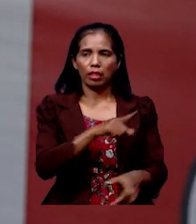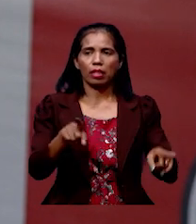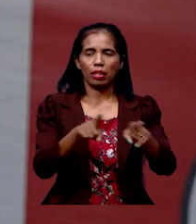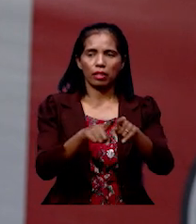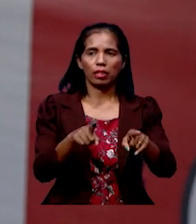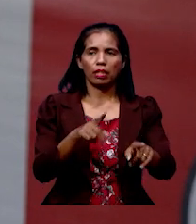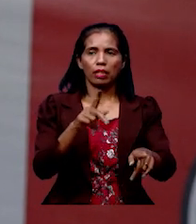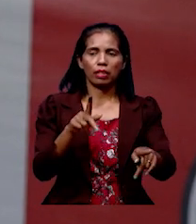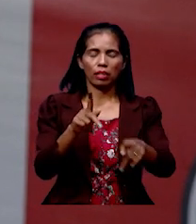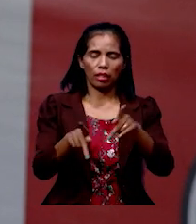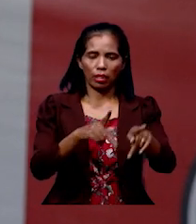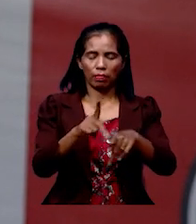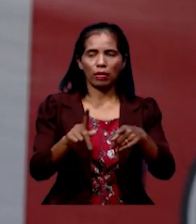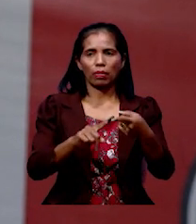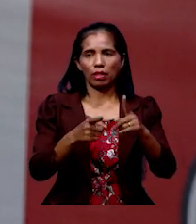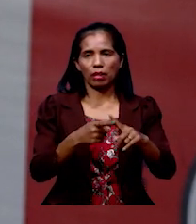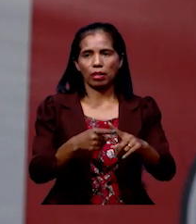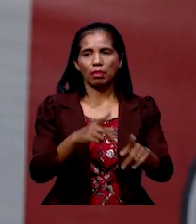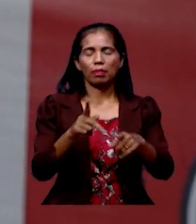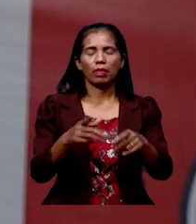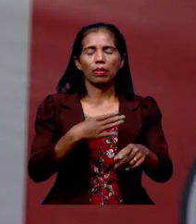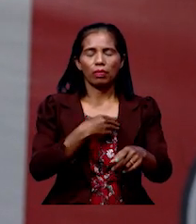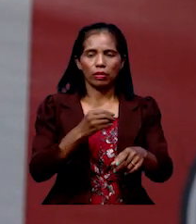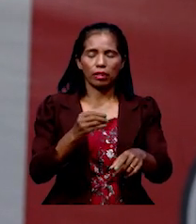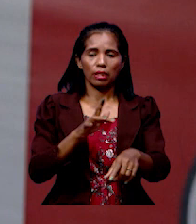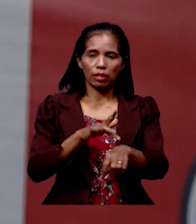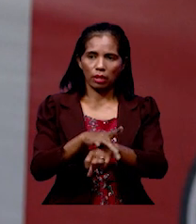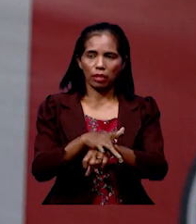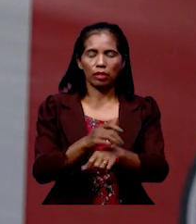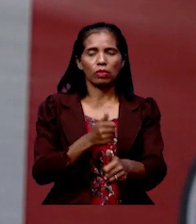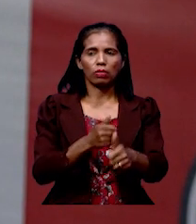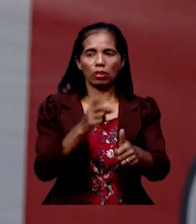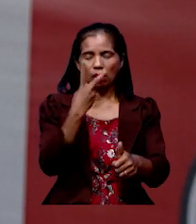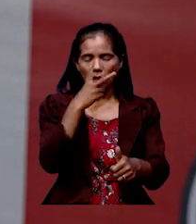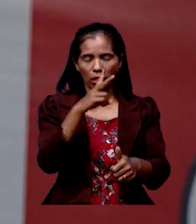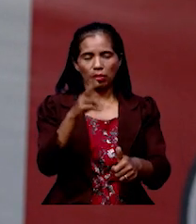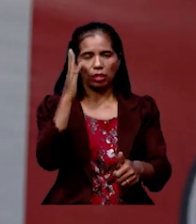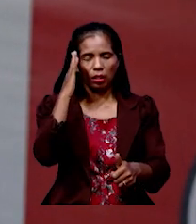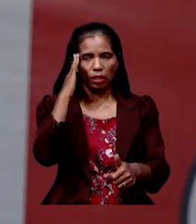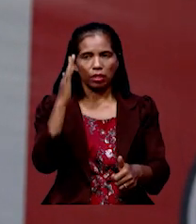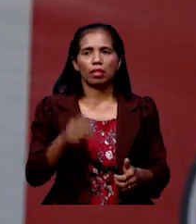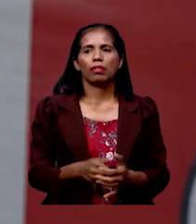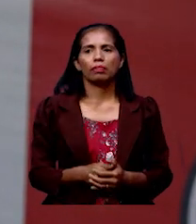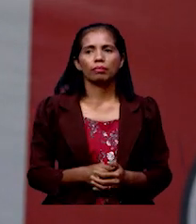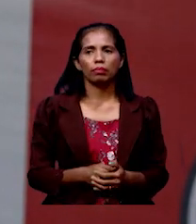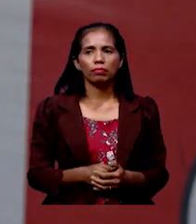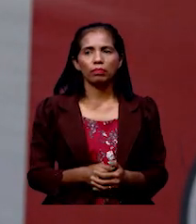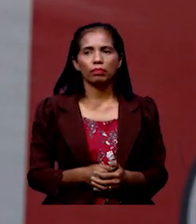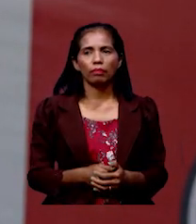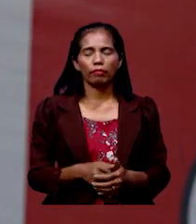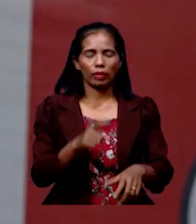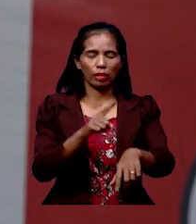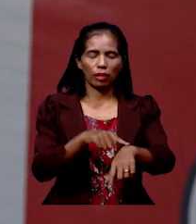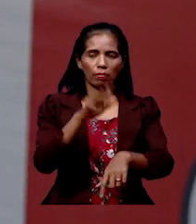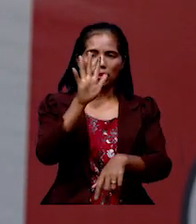tenha guerrilheiro para, é uma vez que gosta de ser. Tu ir a unha conhecimento, a unha tene, normalmente tu culima nem ader